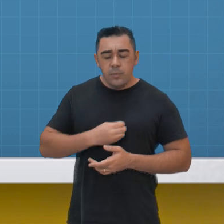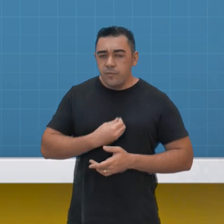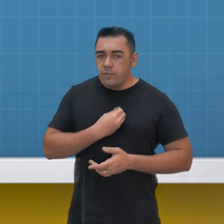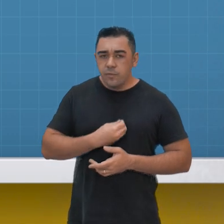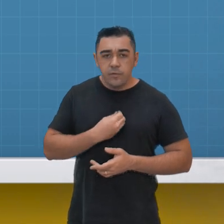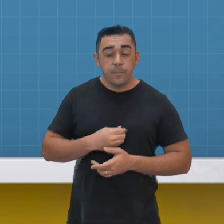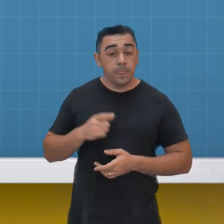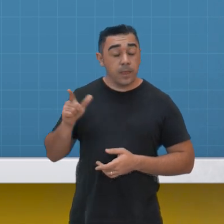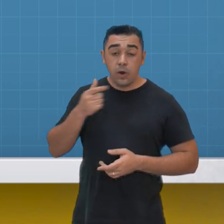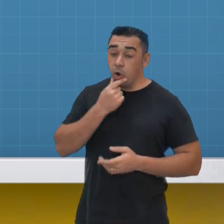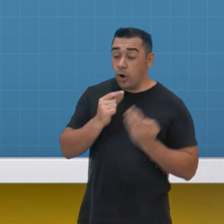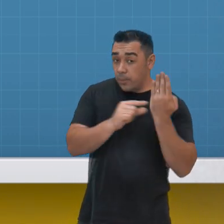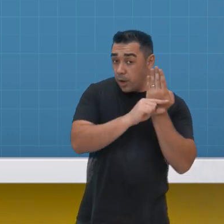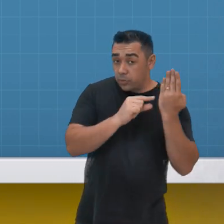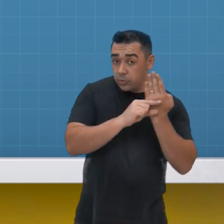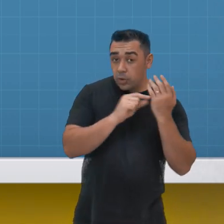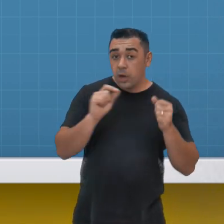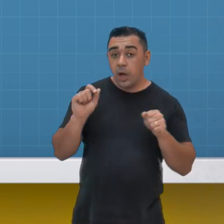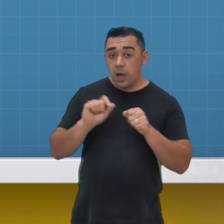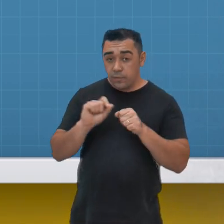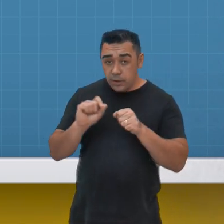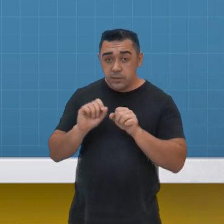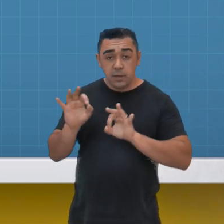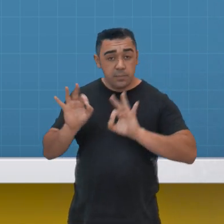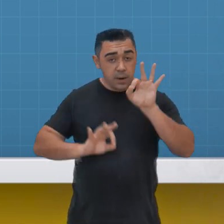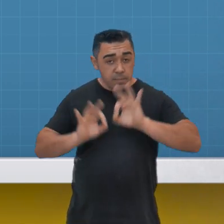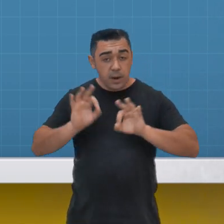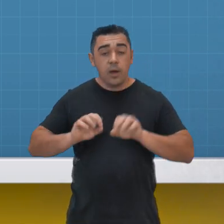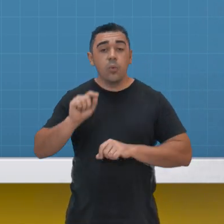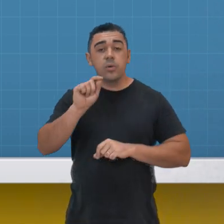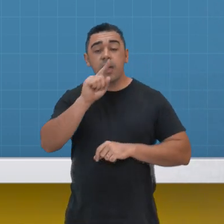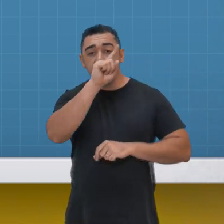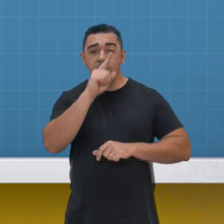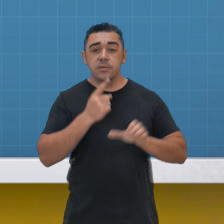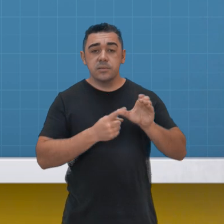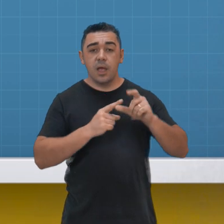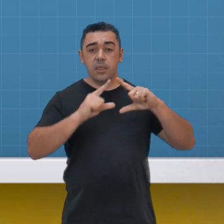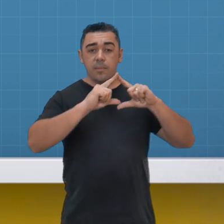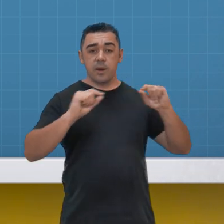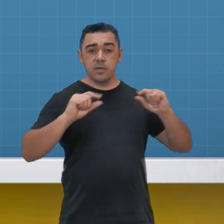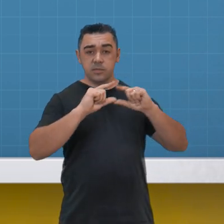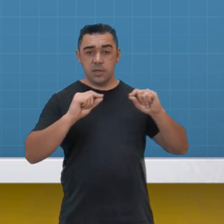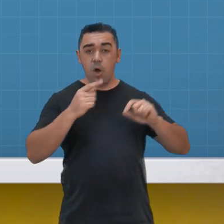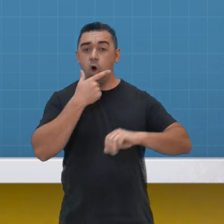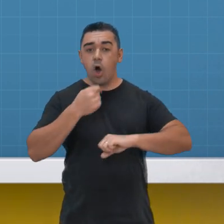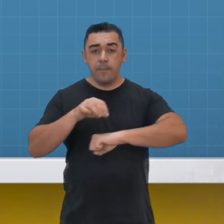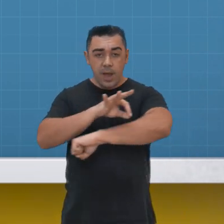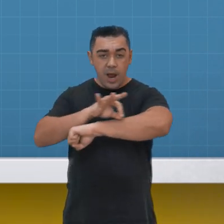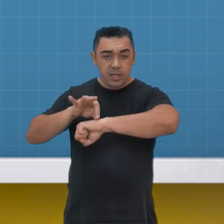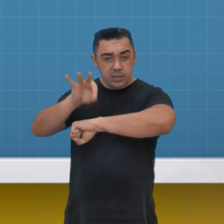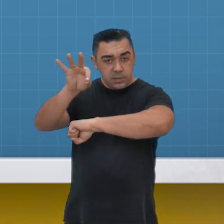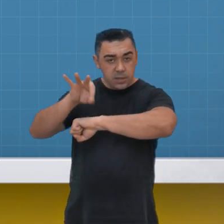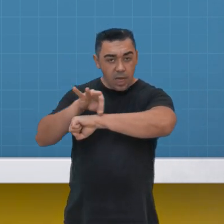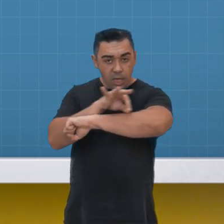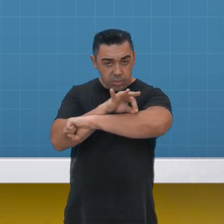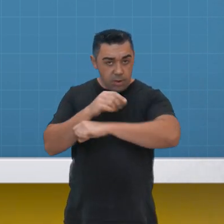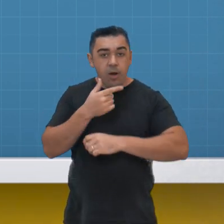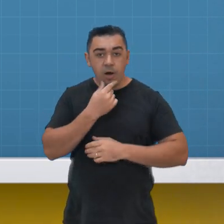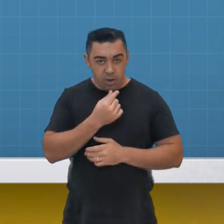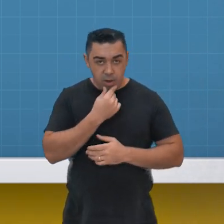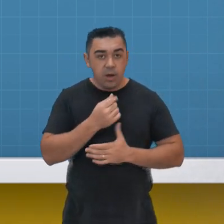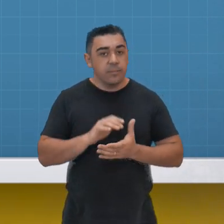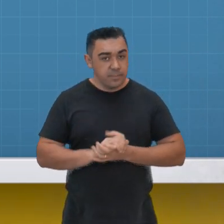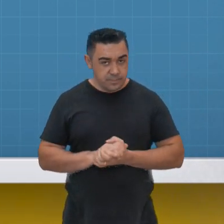a pensar e arquitetar Brasília, a capital do Brasil. Acreditam nisso?